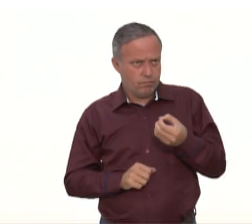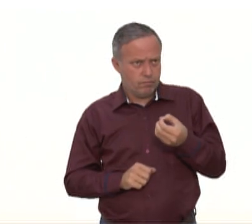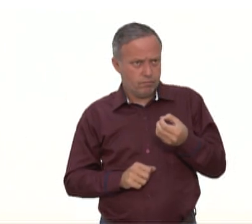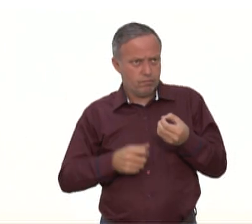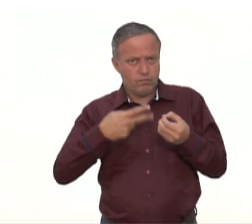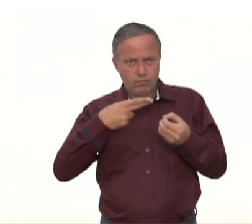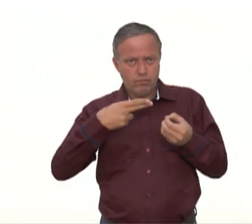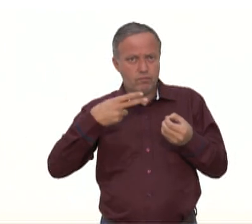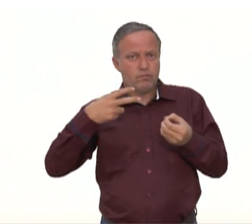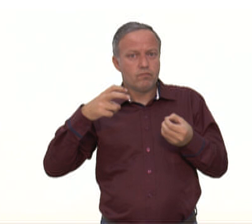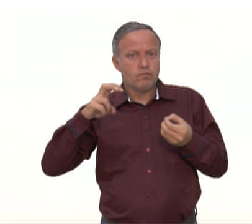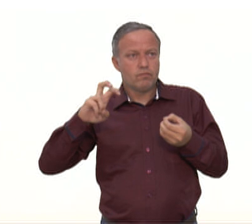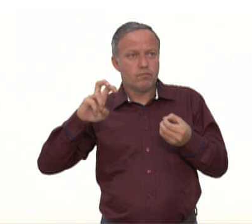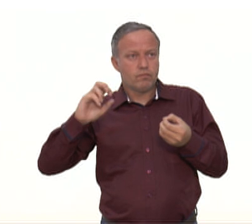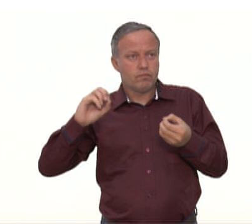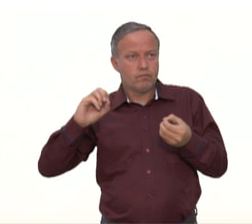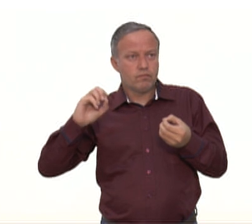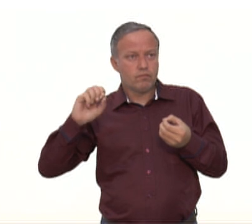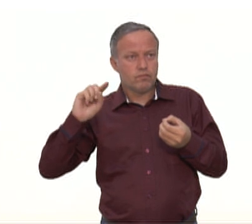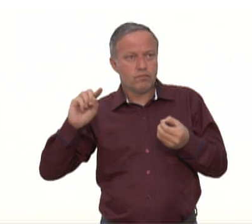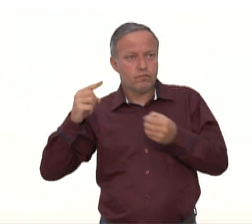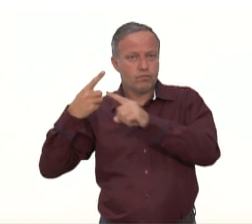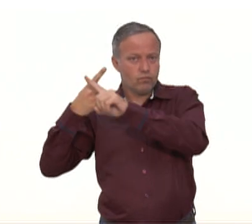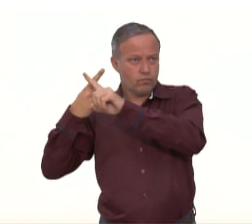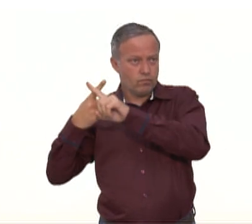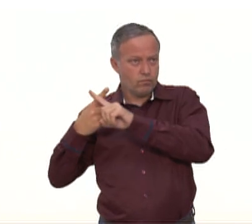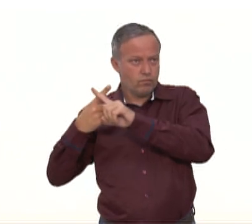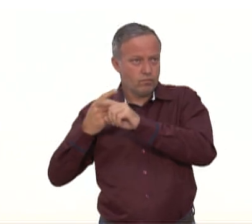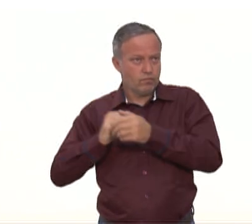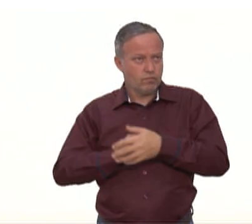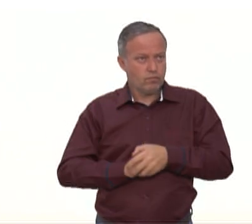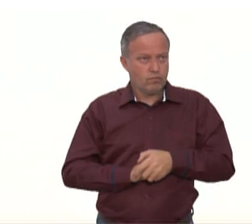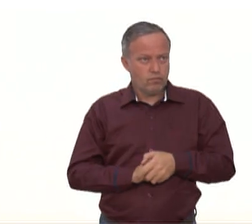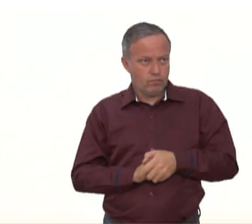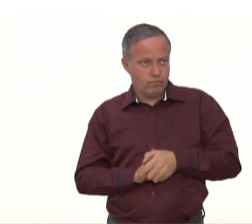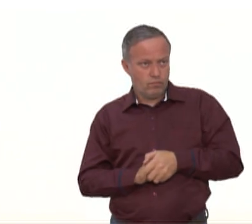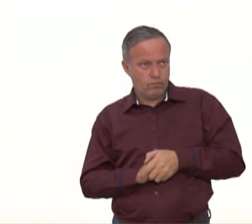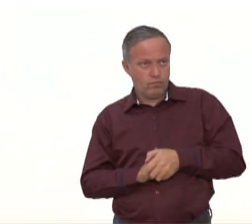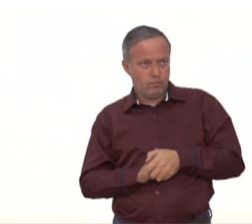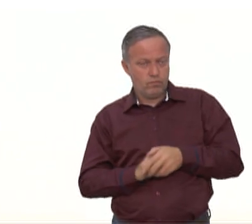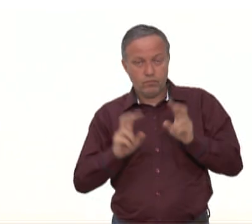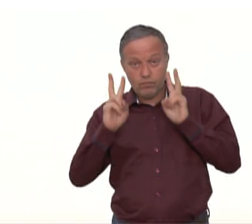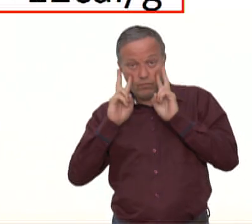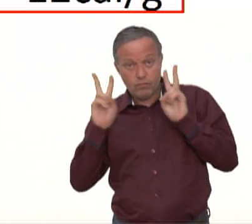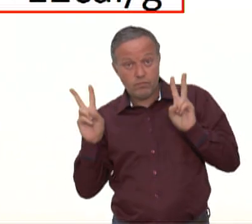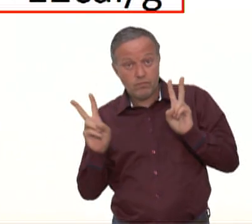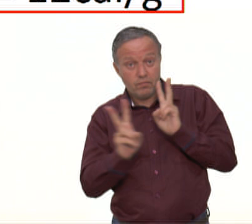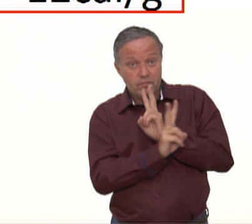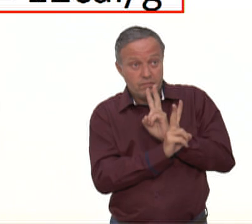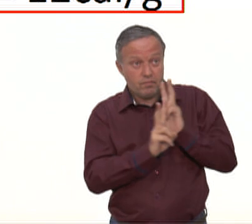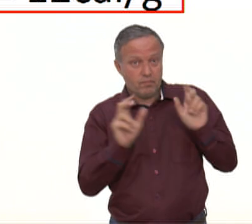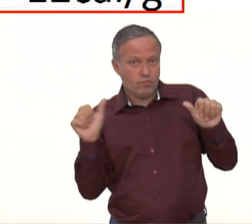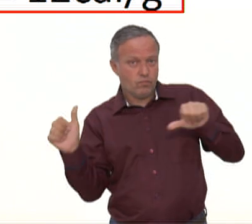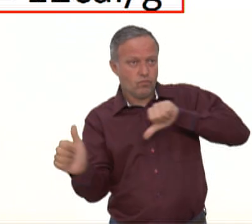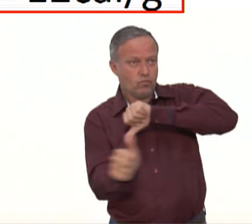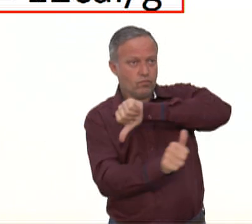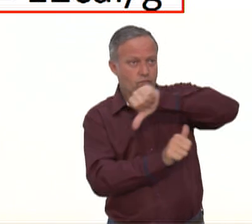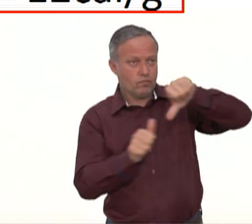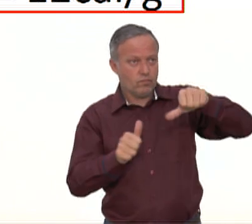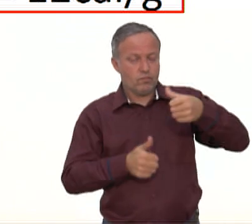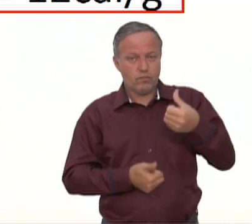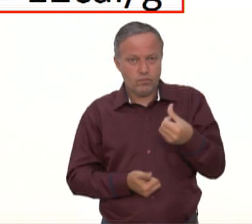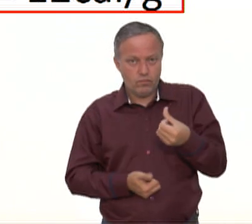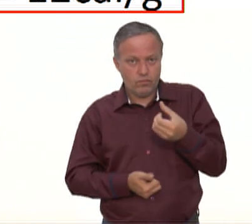e vamos isolar. Equação do primeiro grau, o 50 que está multiplicando passa para o outro lado dividindo, temos então que o